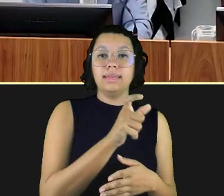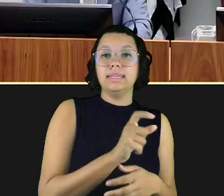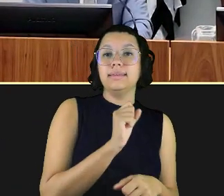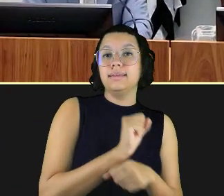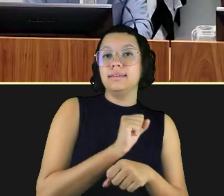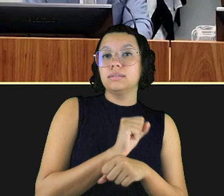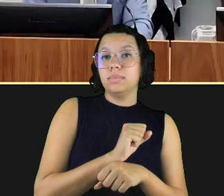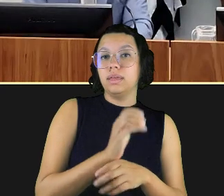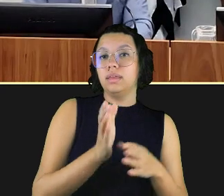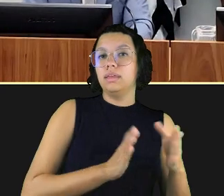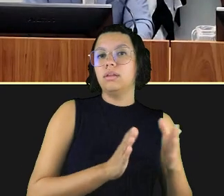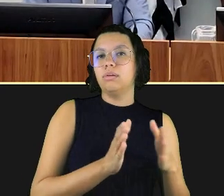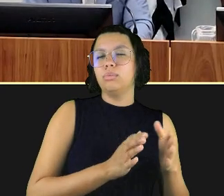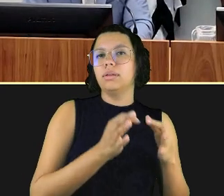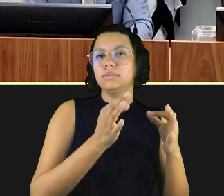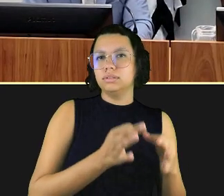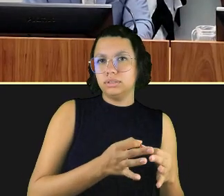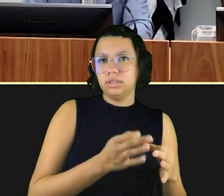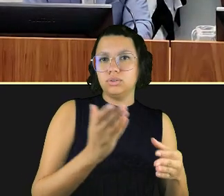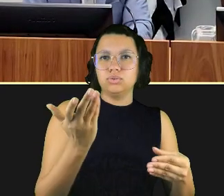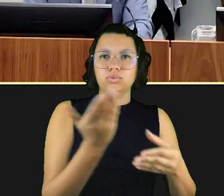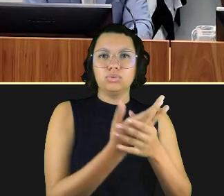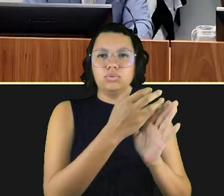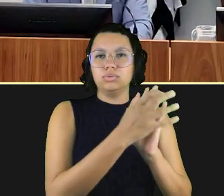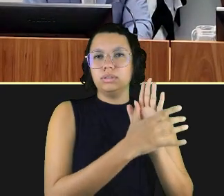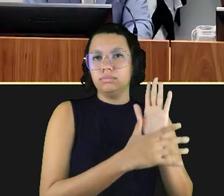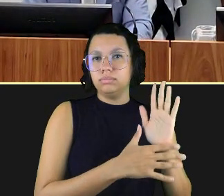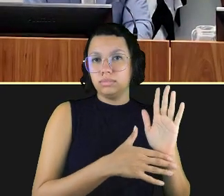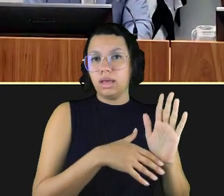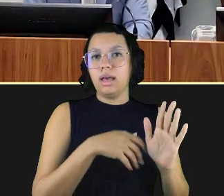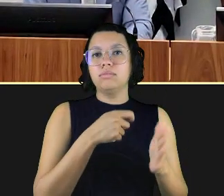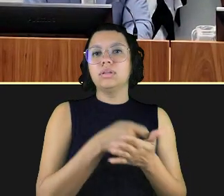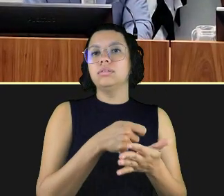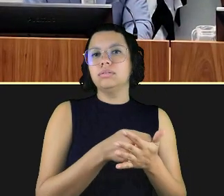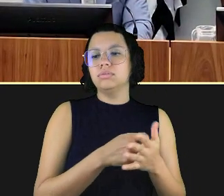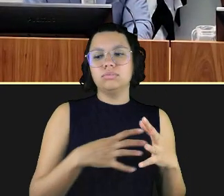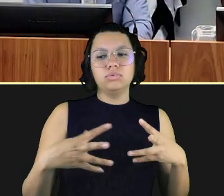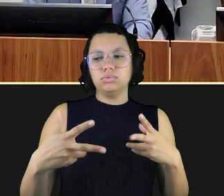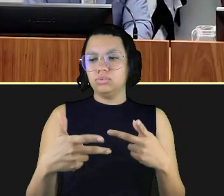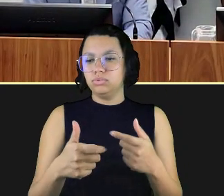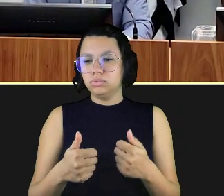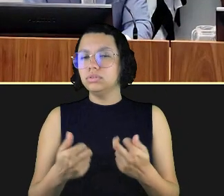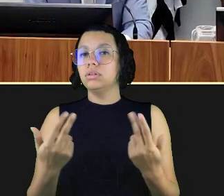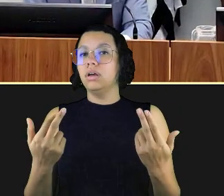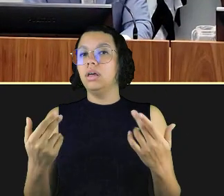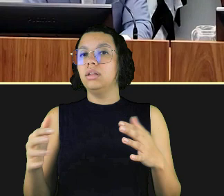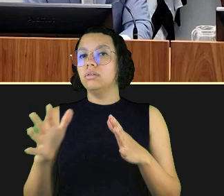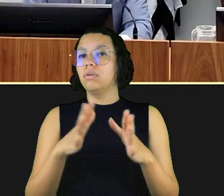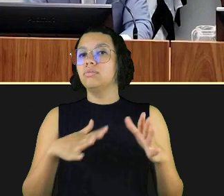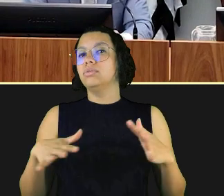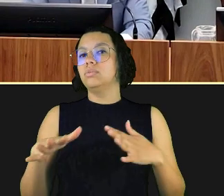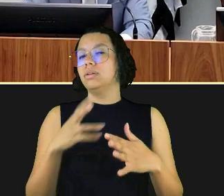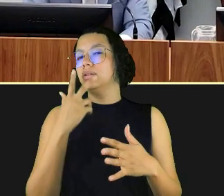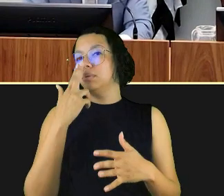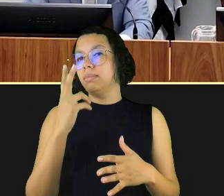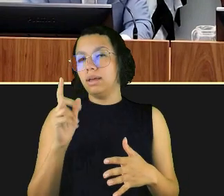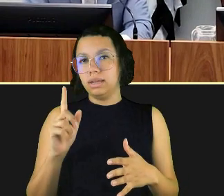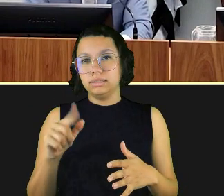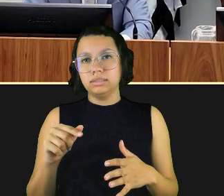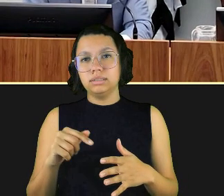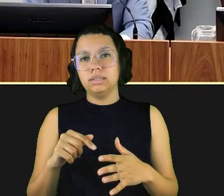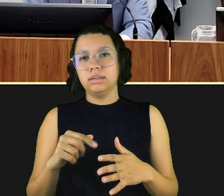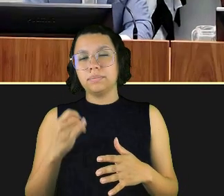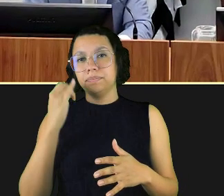à execução. Todos estão na mesma situação, então me parece que seria interessante trabalhar de uma maneira